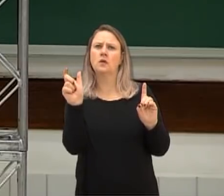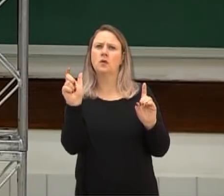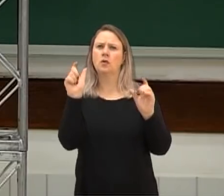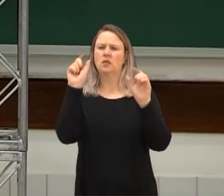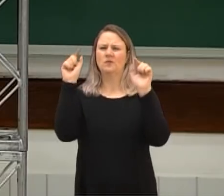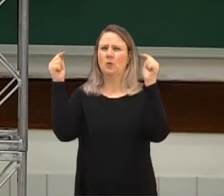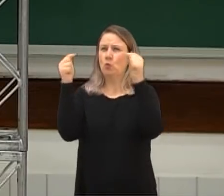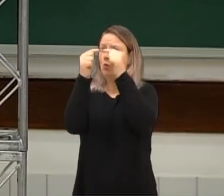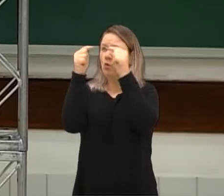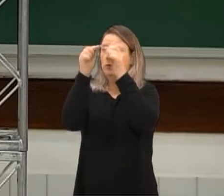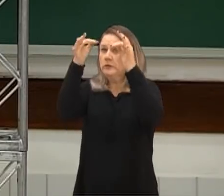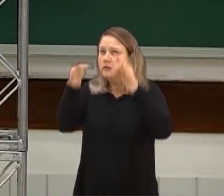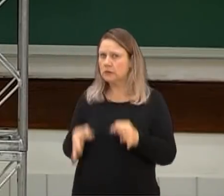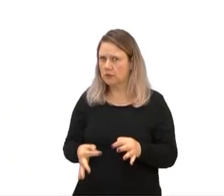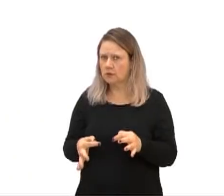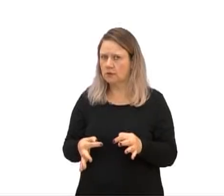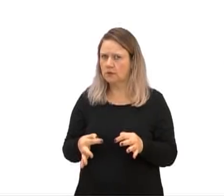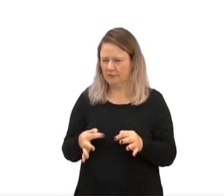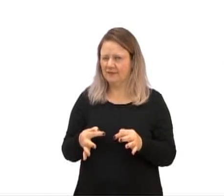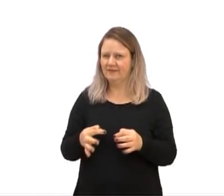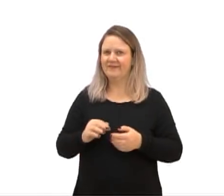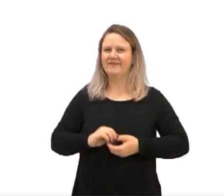nessa frase e a gente já volta para conferir.